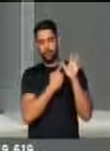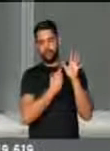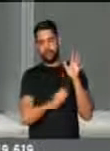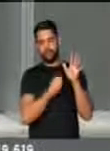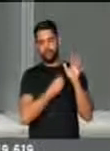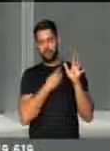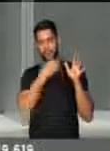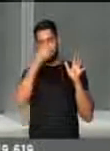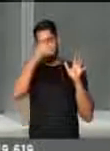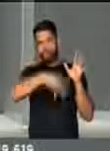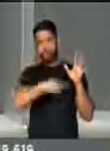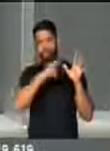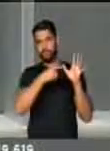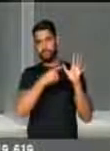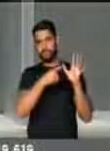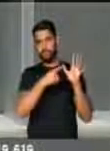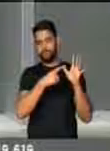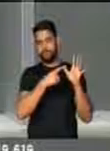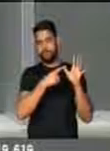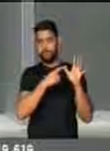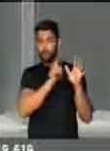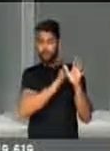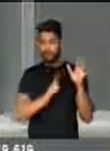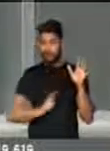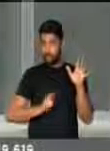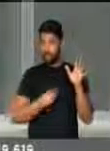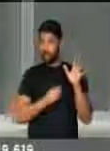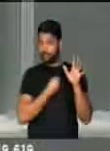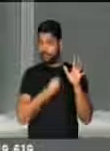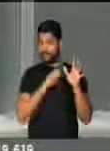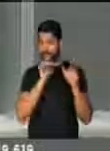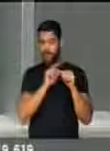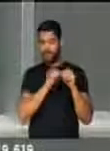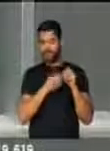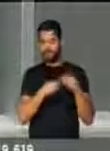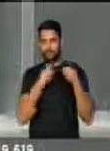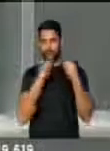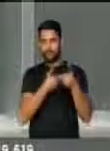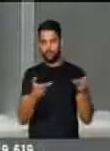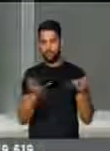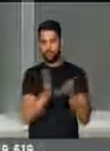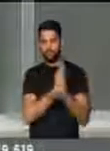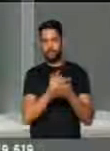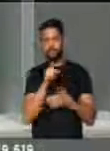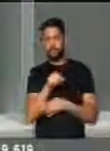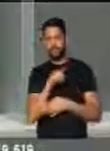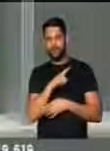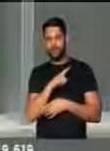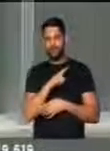está abandonado. O governo está se rendendo a essa